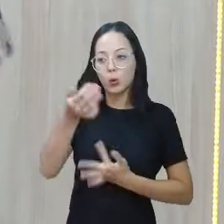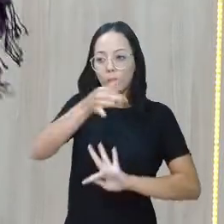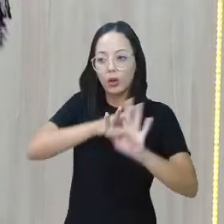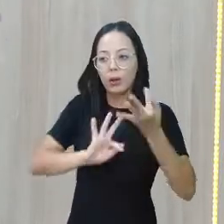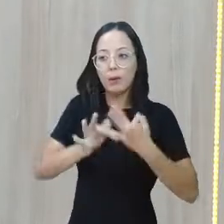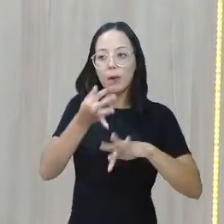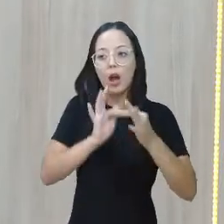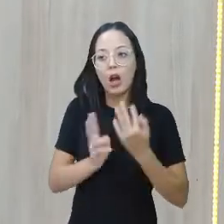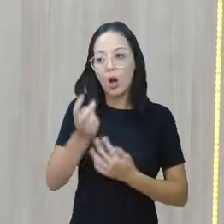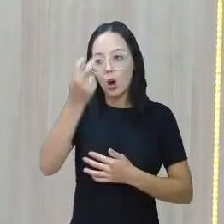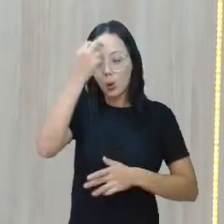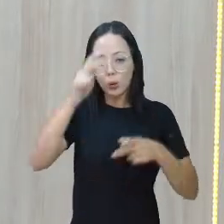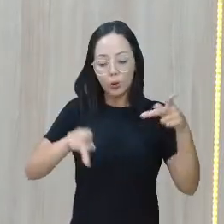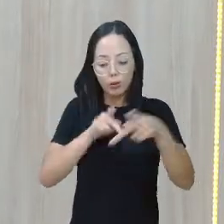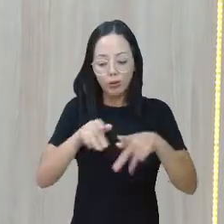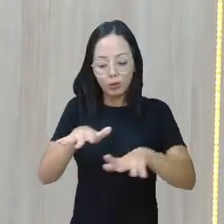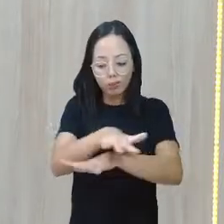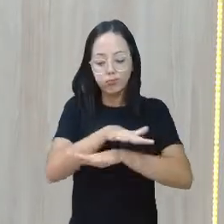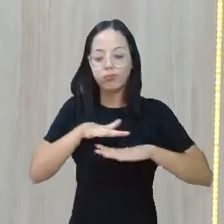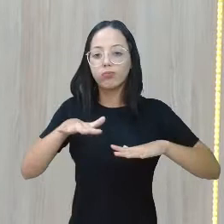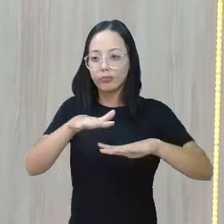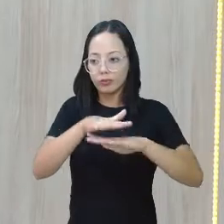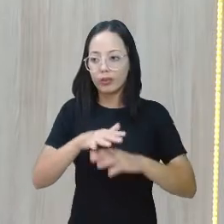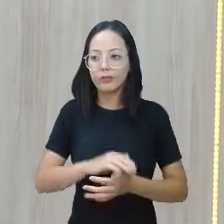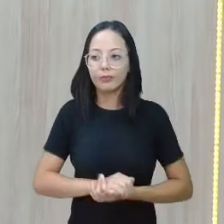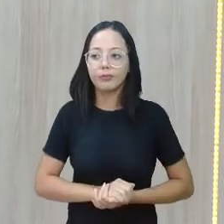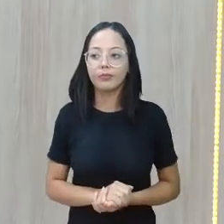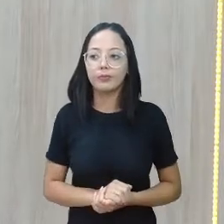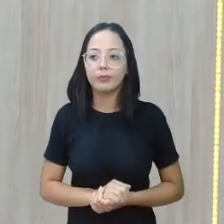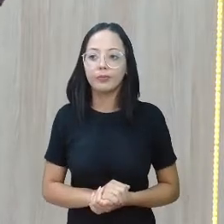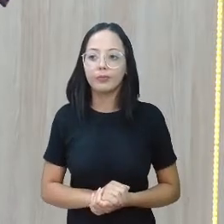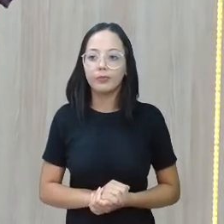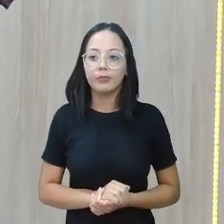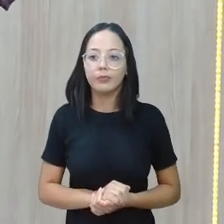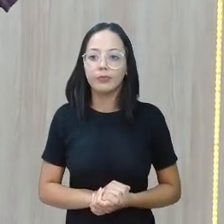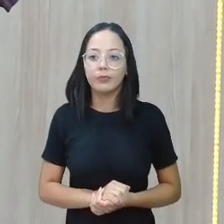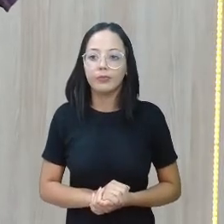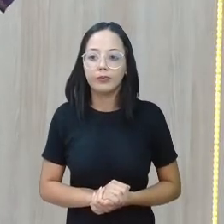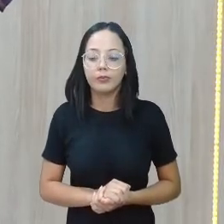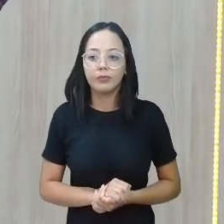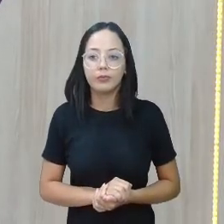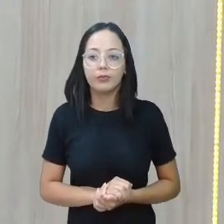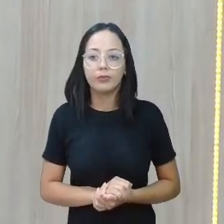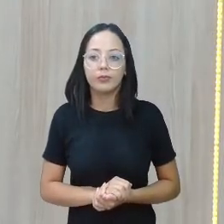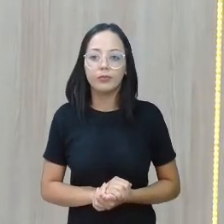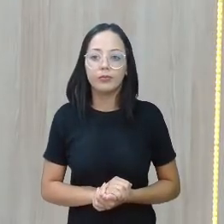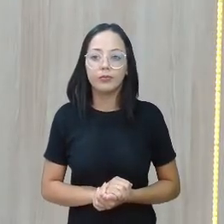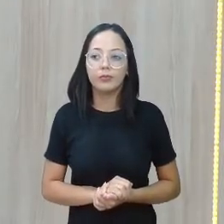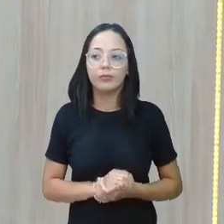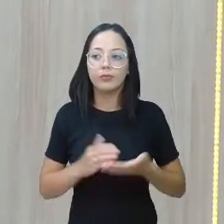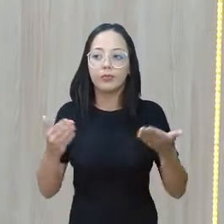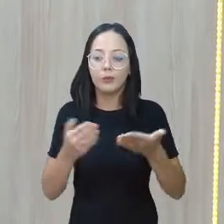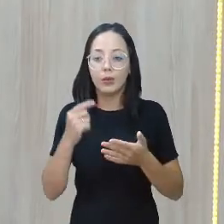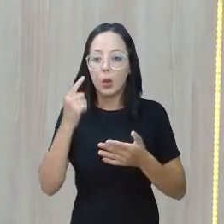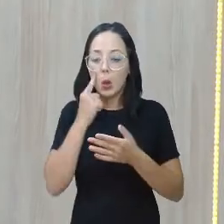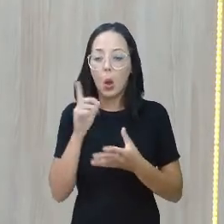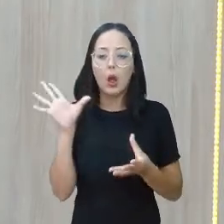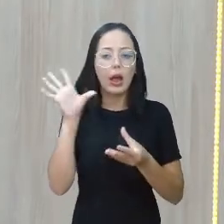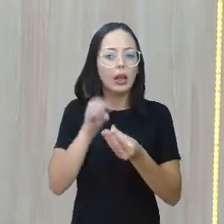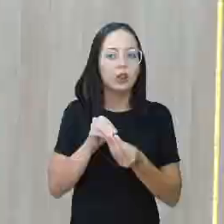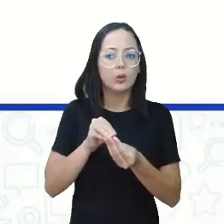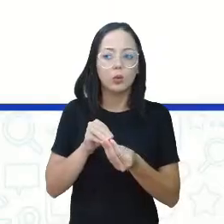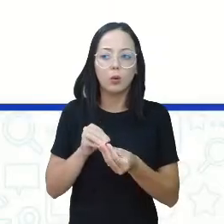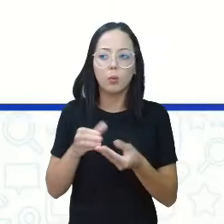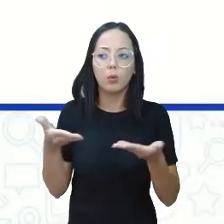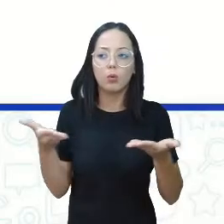a cultura popular, né? Vamos lá? Vamos para um breve histórico, né?